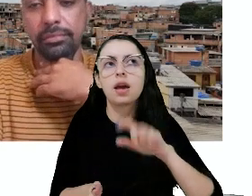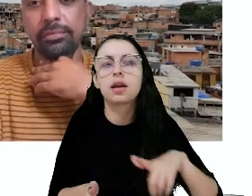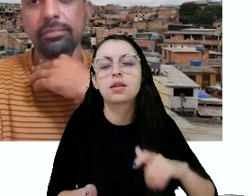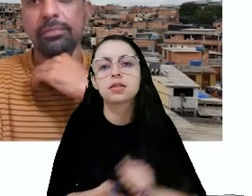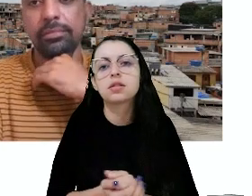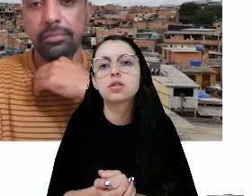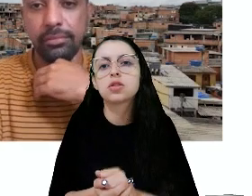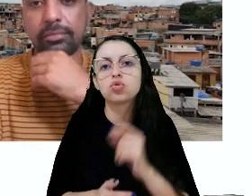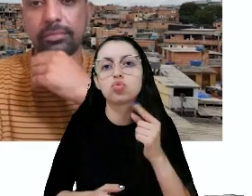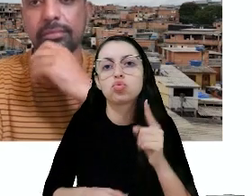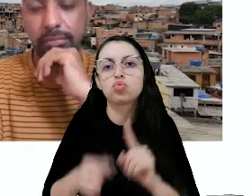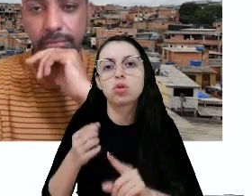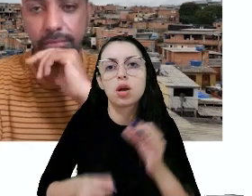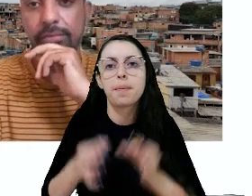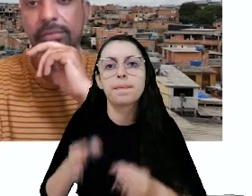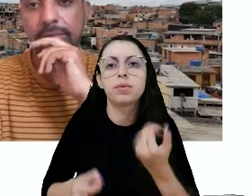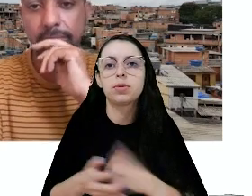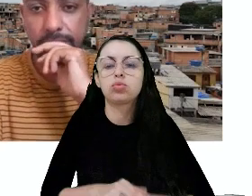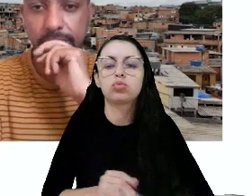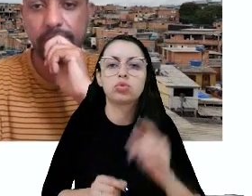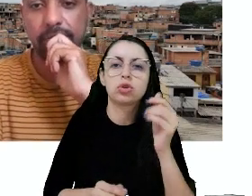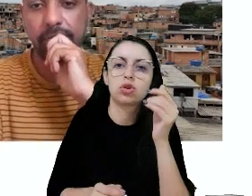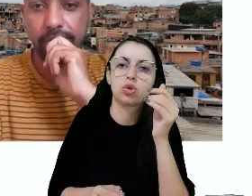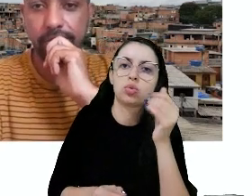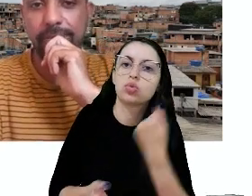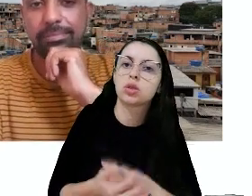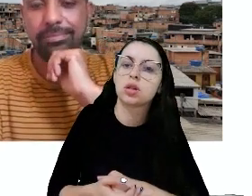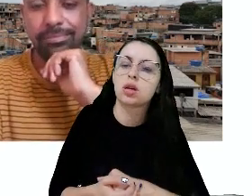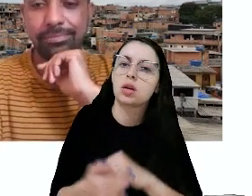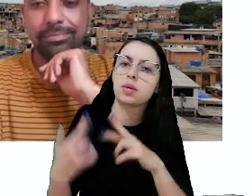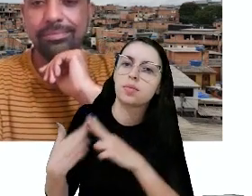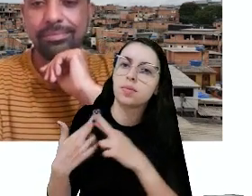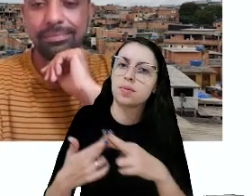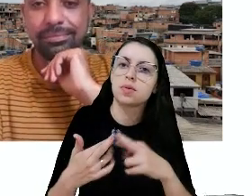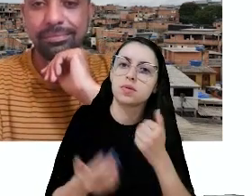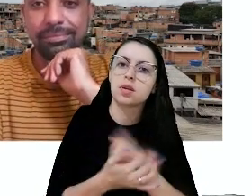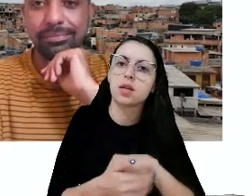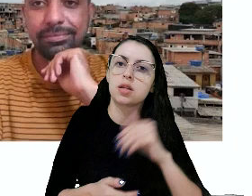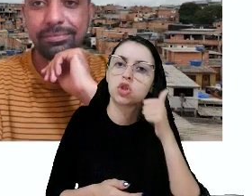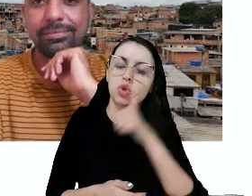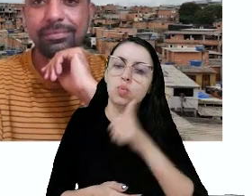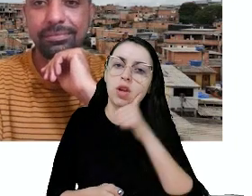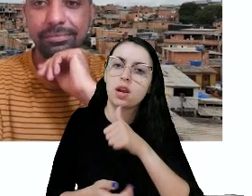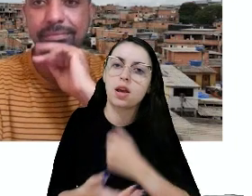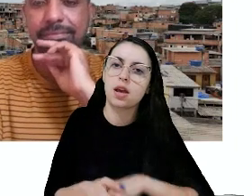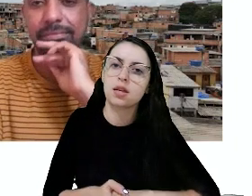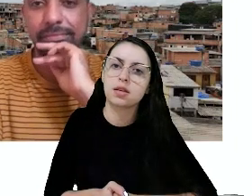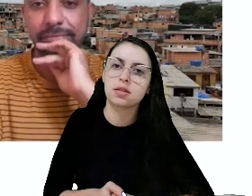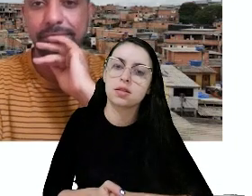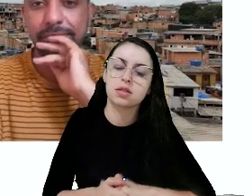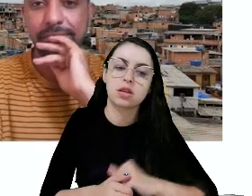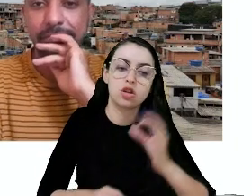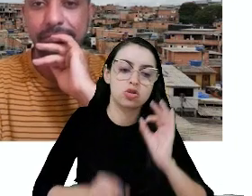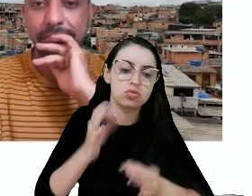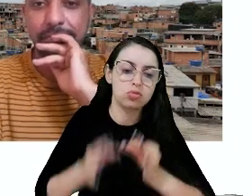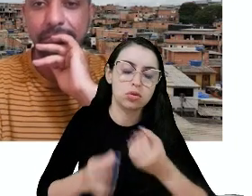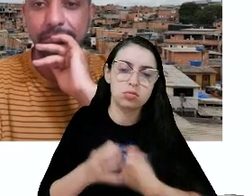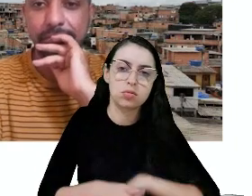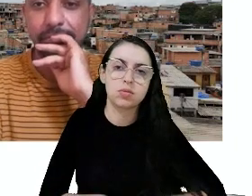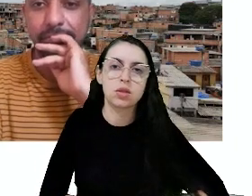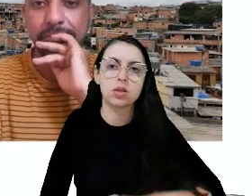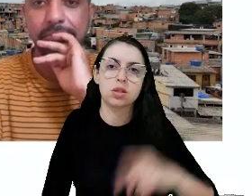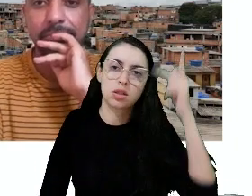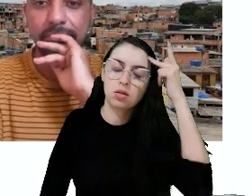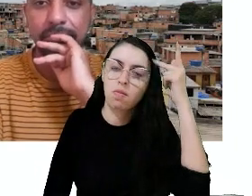é promotora de justiça e é presidente da Associação Brasileira de Mulheres de Carreiras Jurídicas na seção